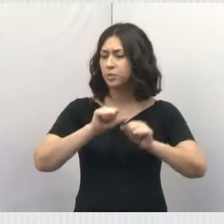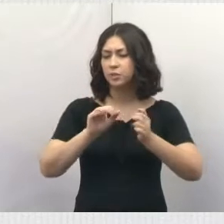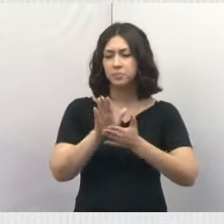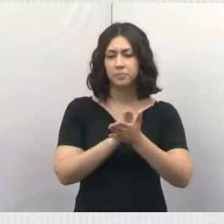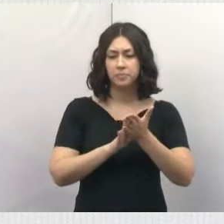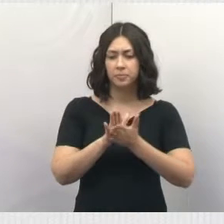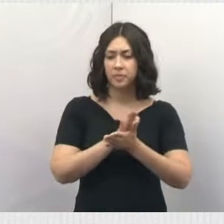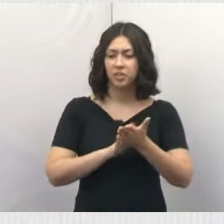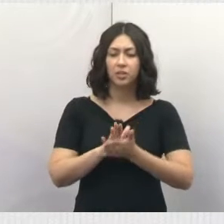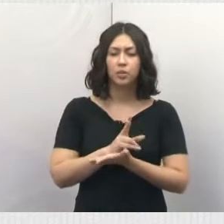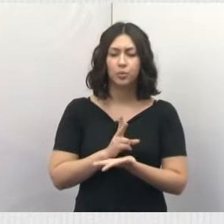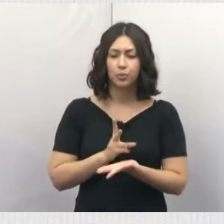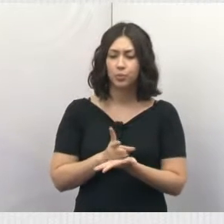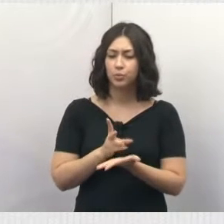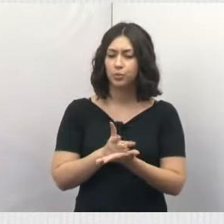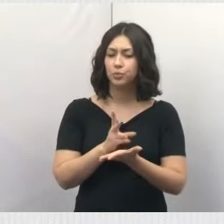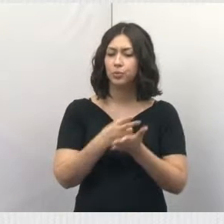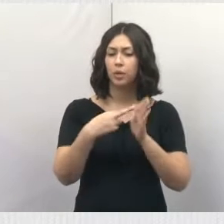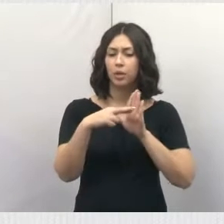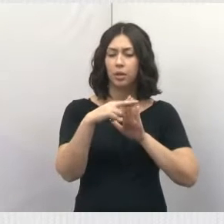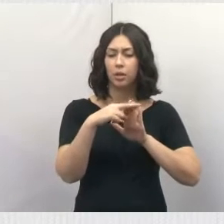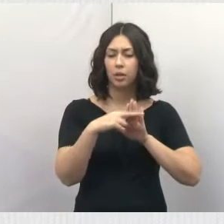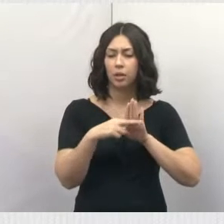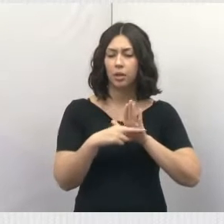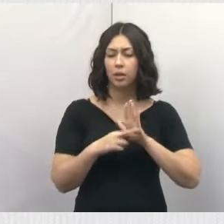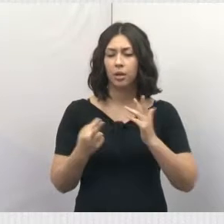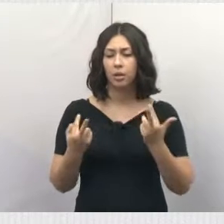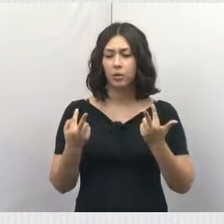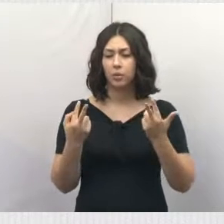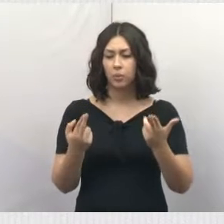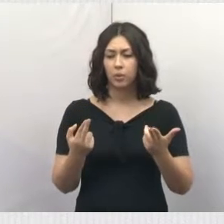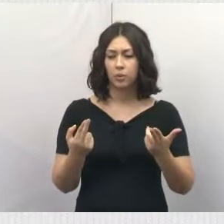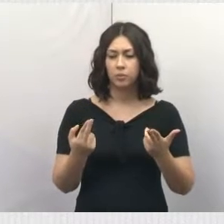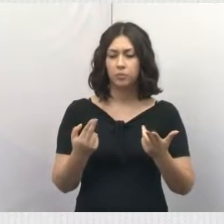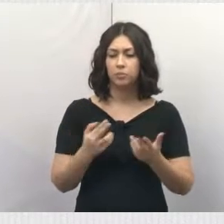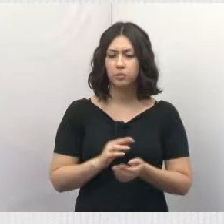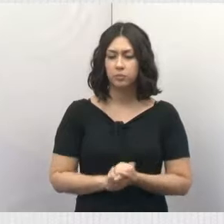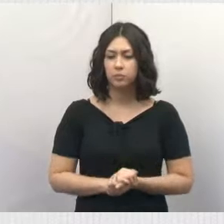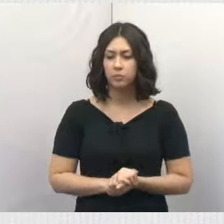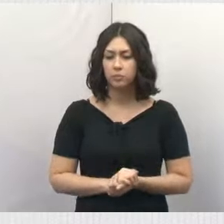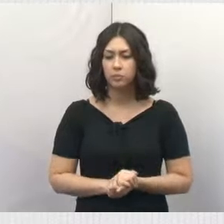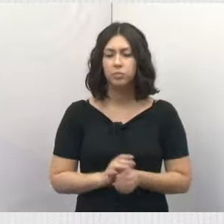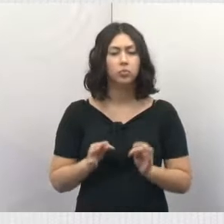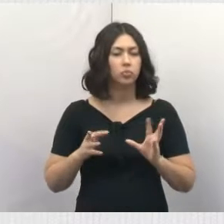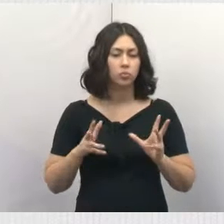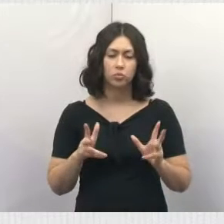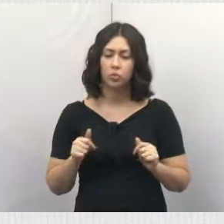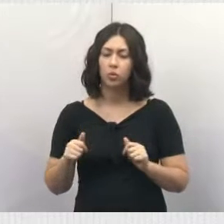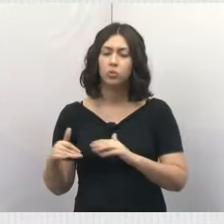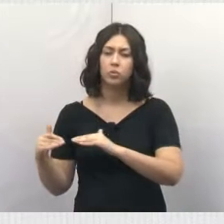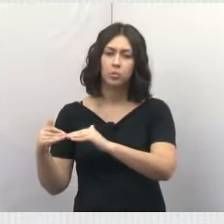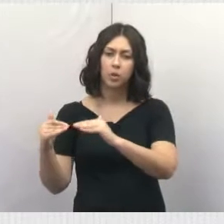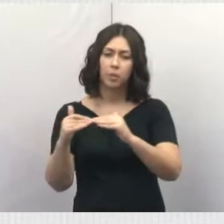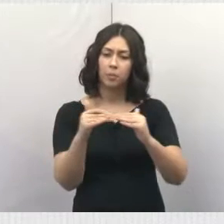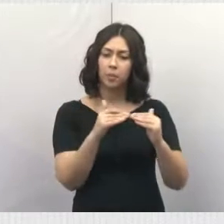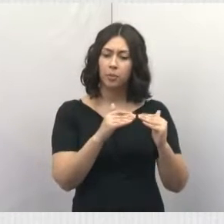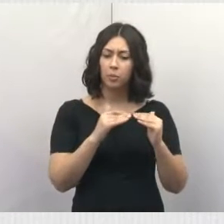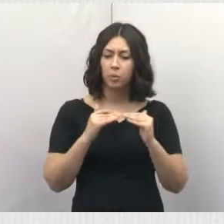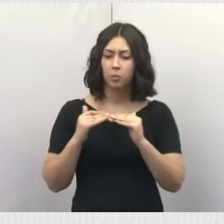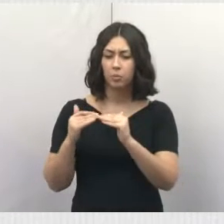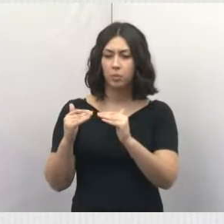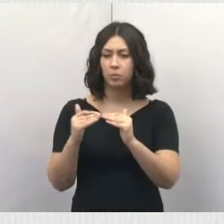dos vereadores, mantendo o regramento atual de necessidade de proporcionalidade partidária para ambos os